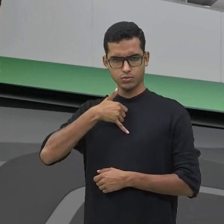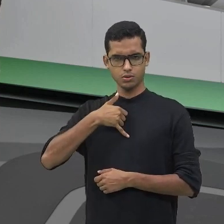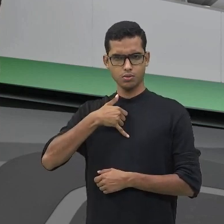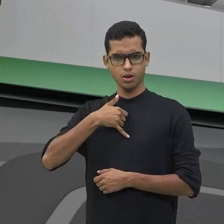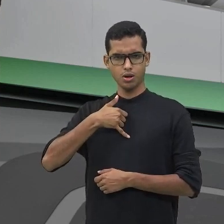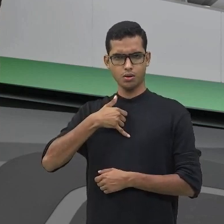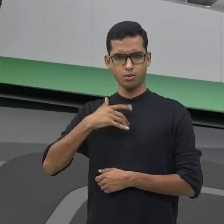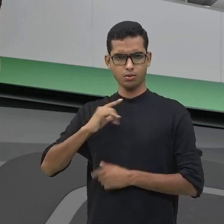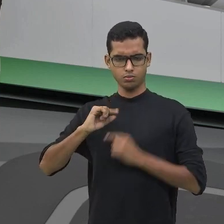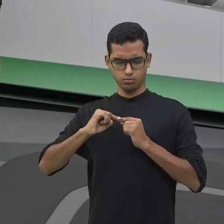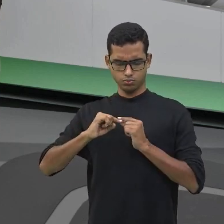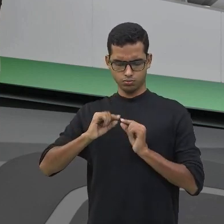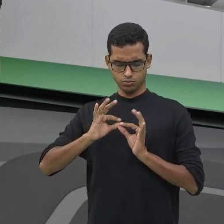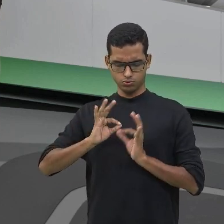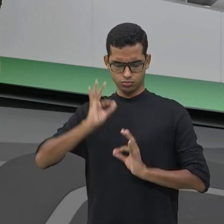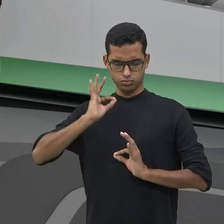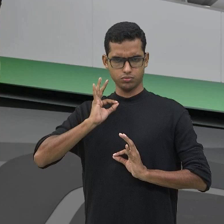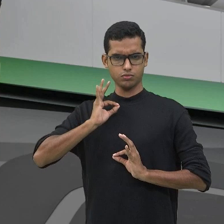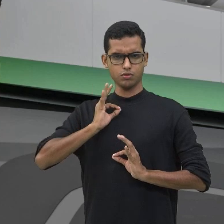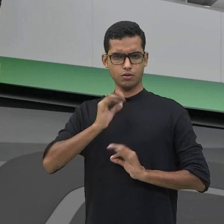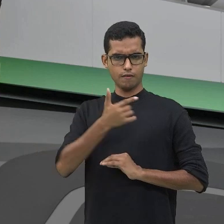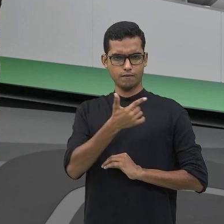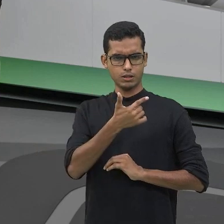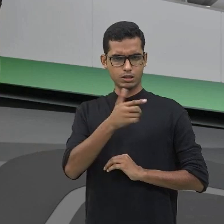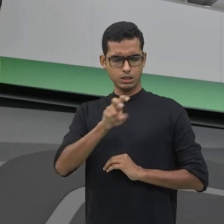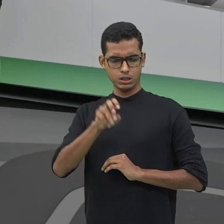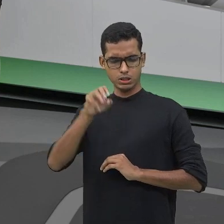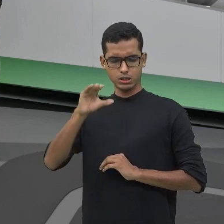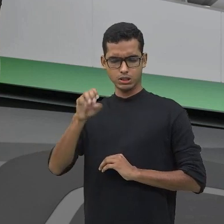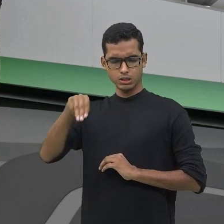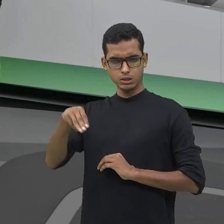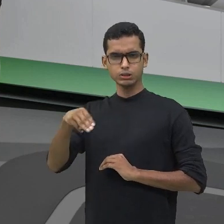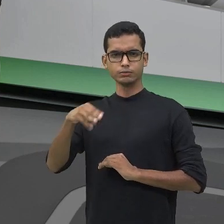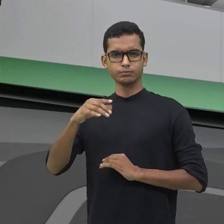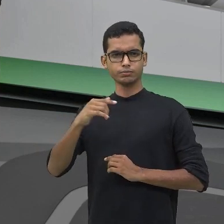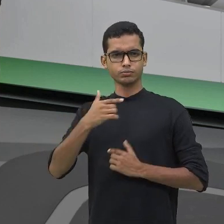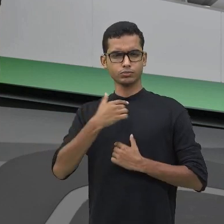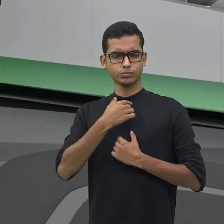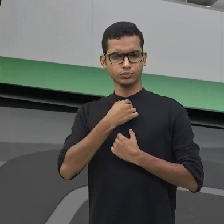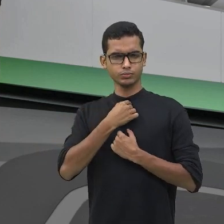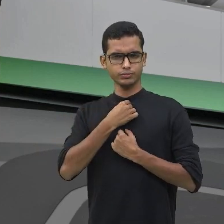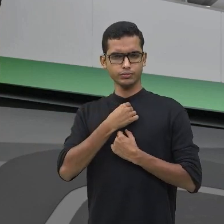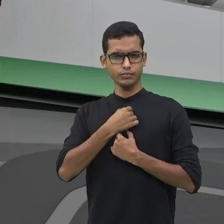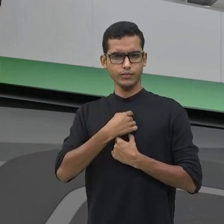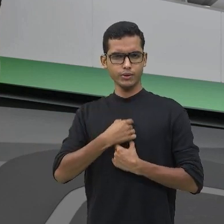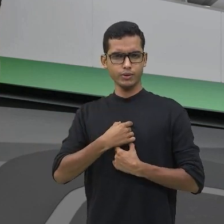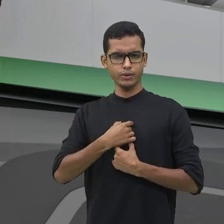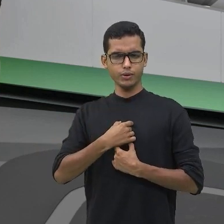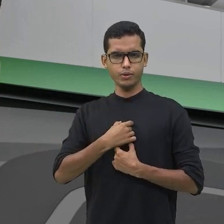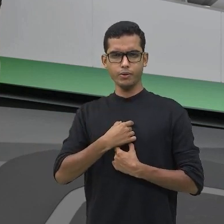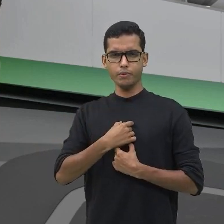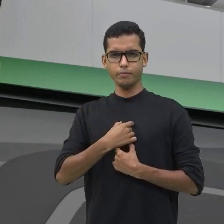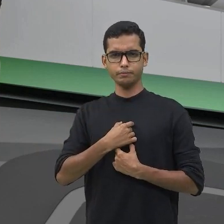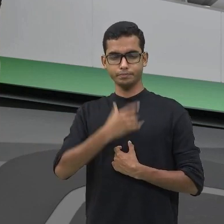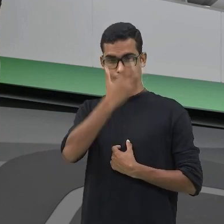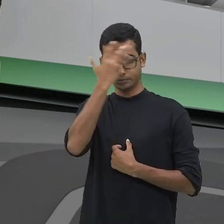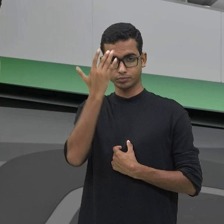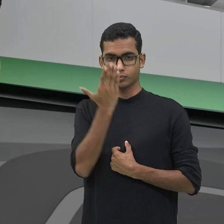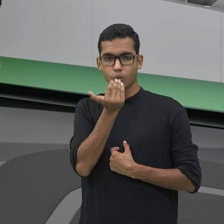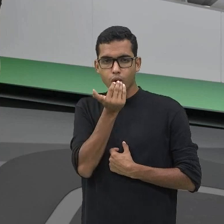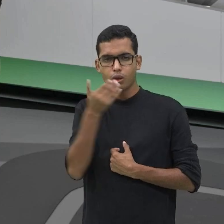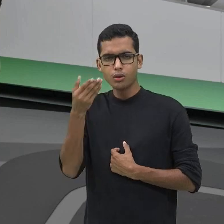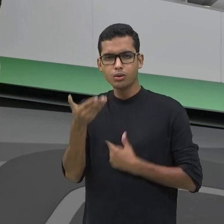minha mão. E ele é um canal muito fechadinho, tá? Então aí, o pessoal que gosta de comer